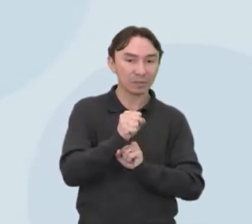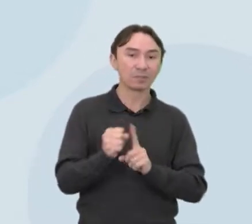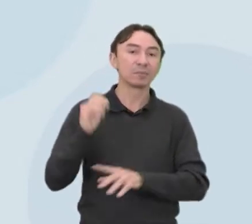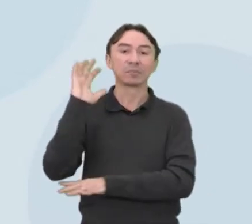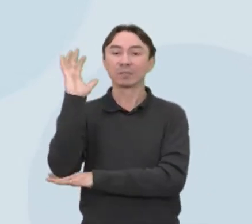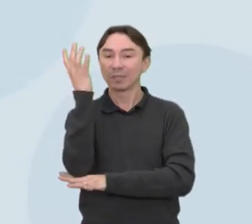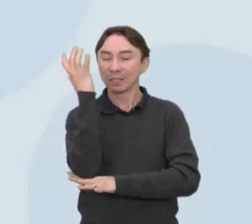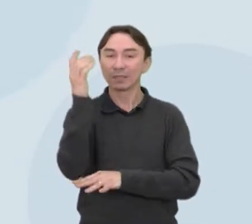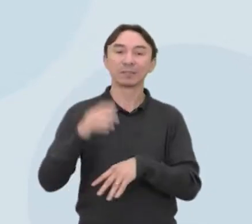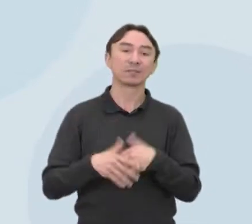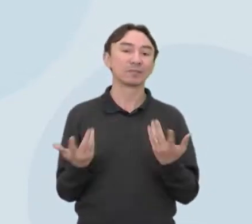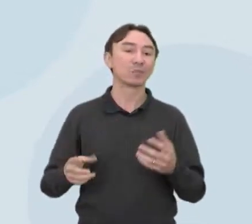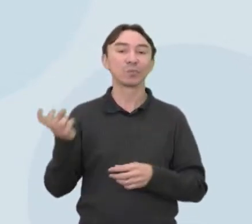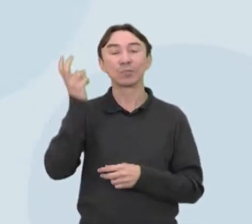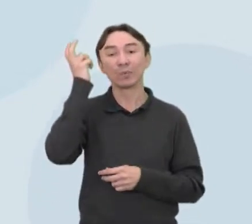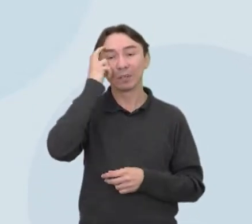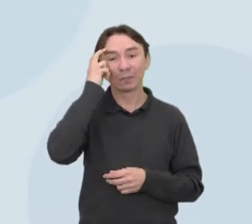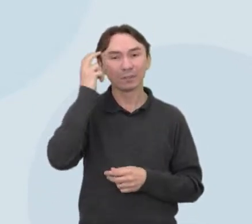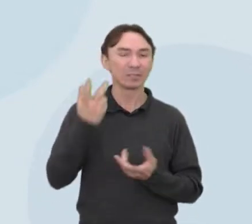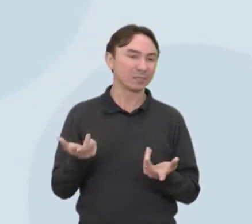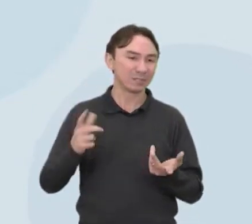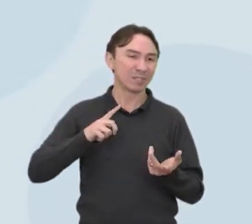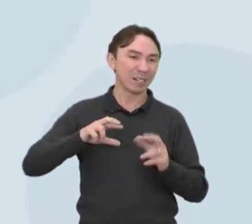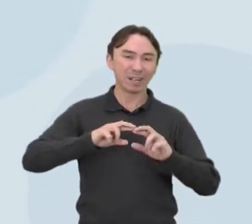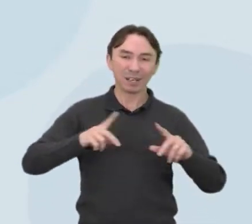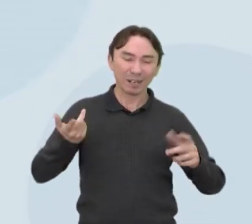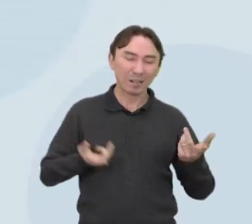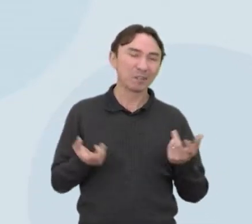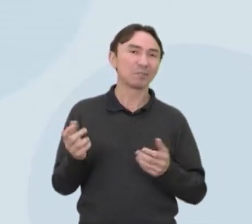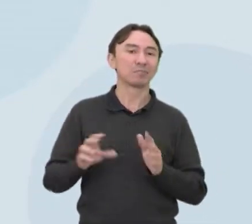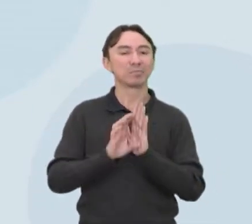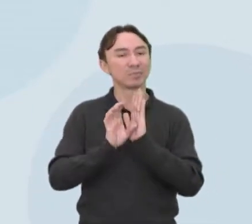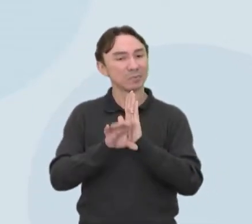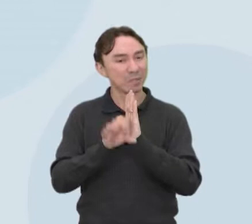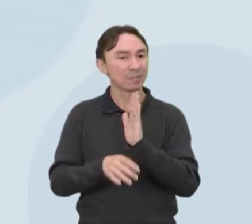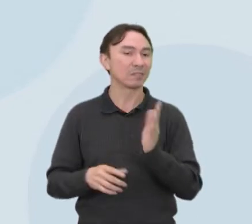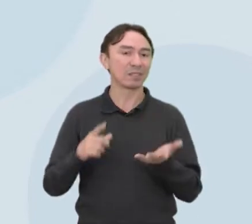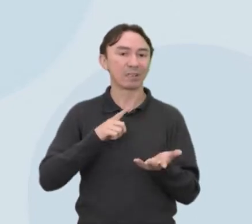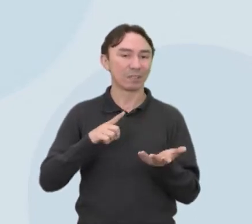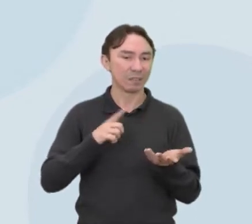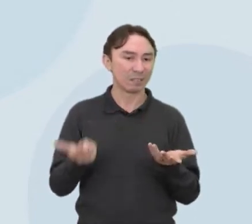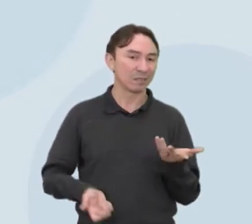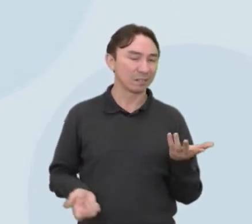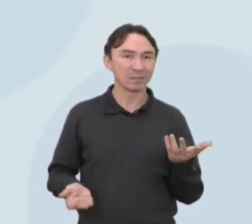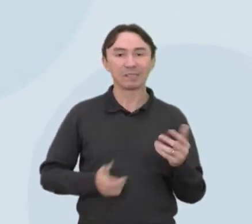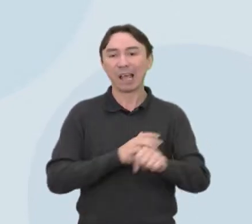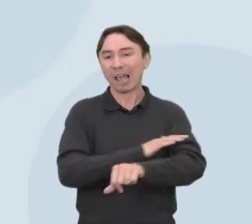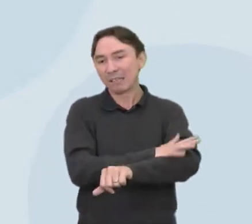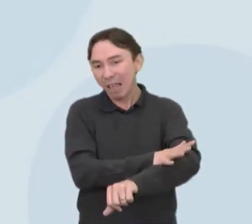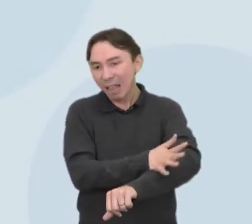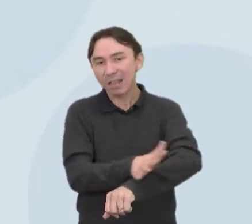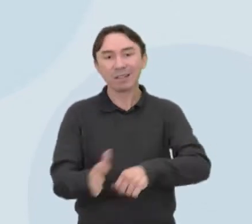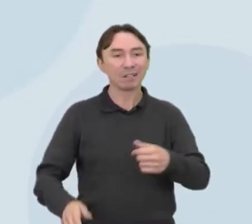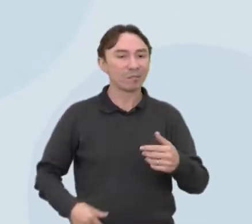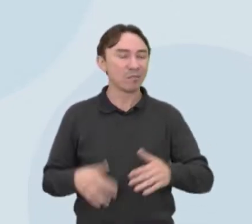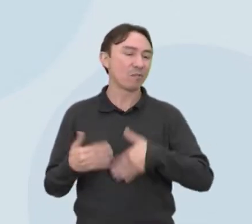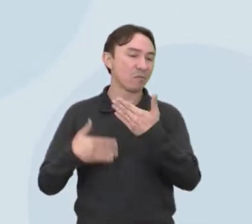matrizes conceituais, tais como aí etnocentrismo, racismo, evolução,